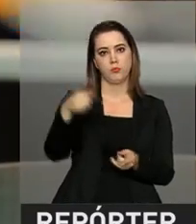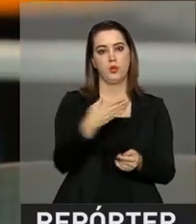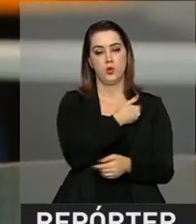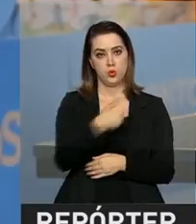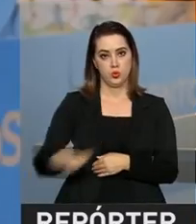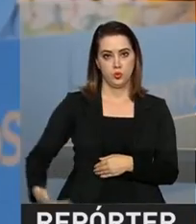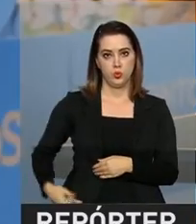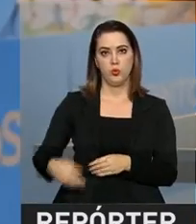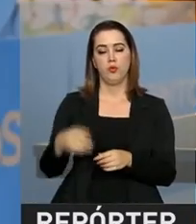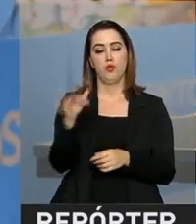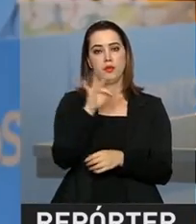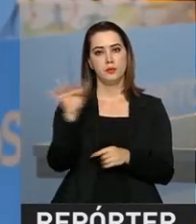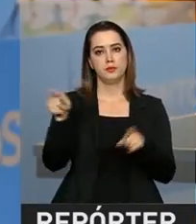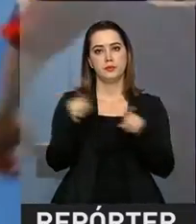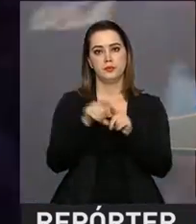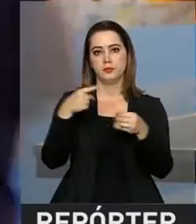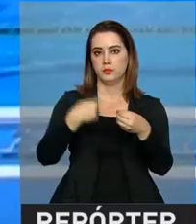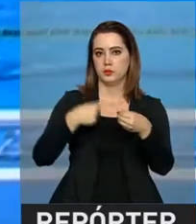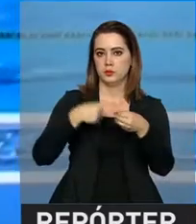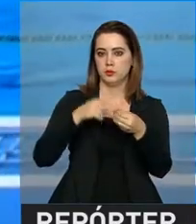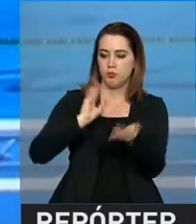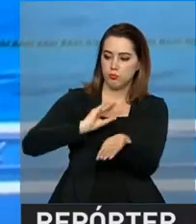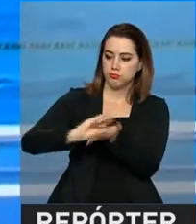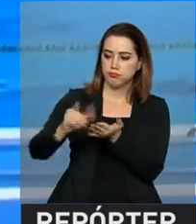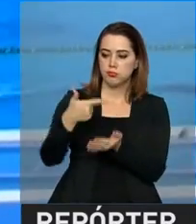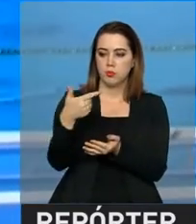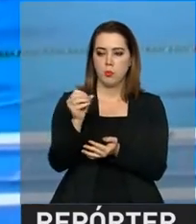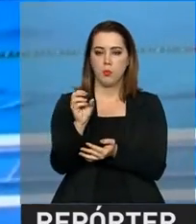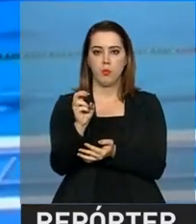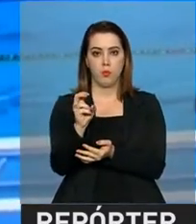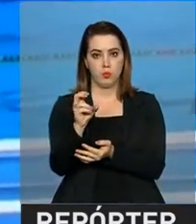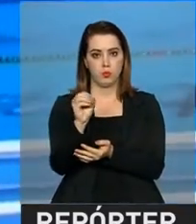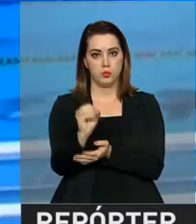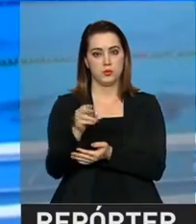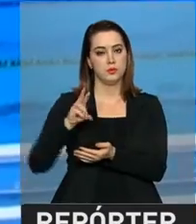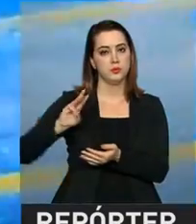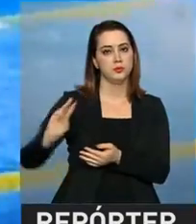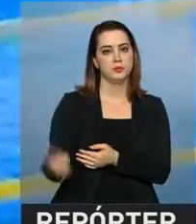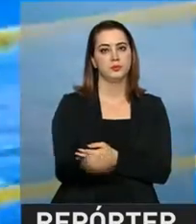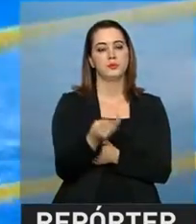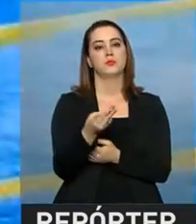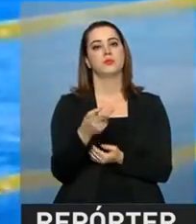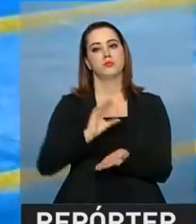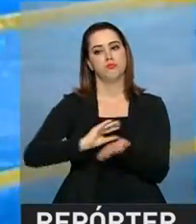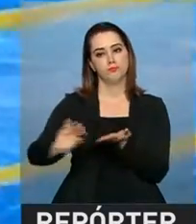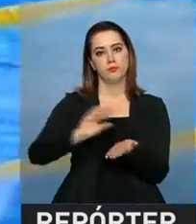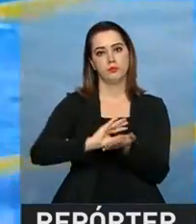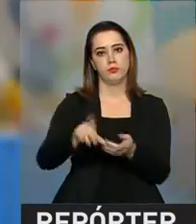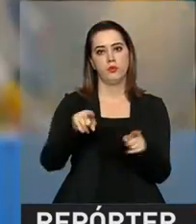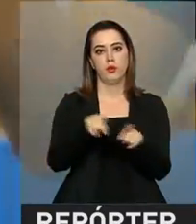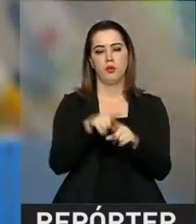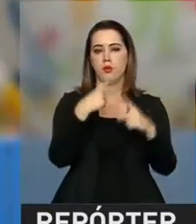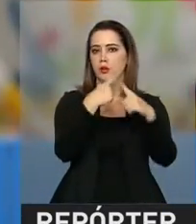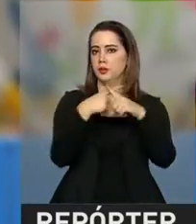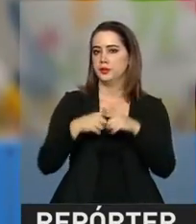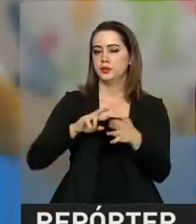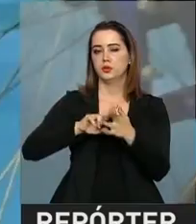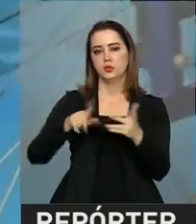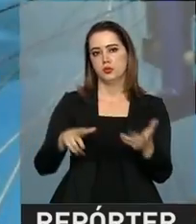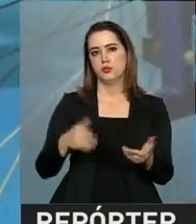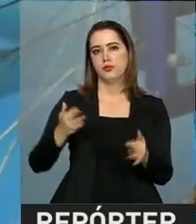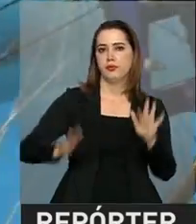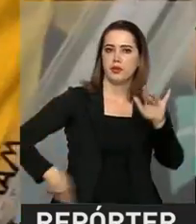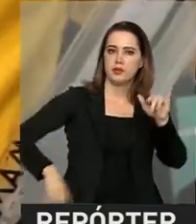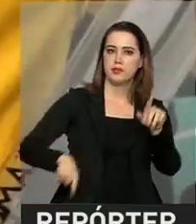municipal anunciar um repasse de 250 milhões de reais para garantir a realização do evento para competições como natação e global